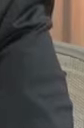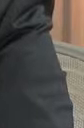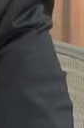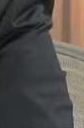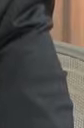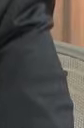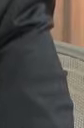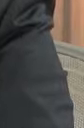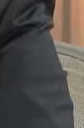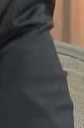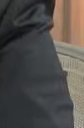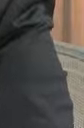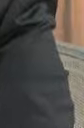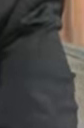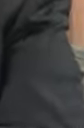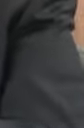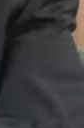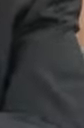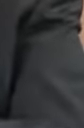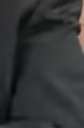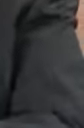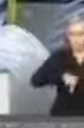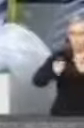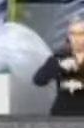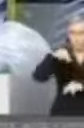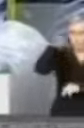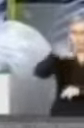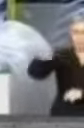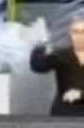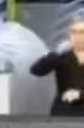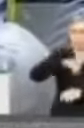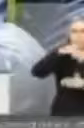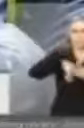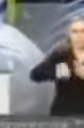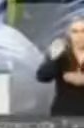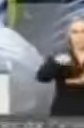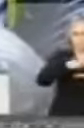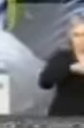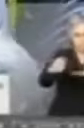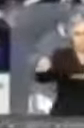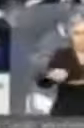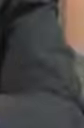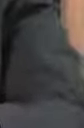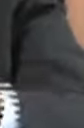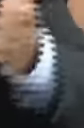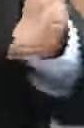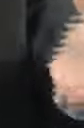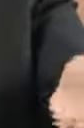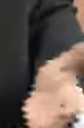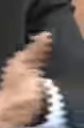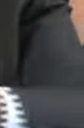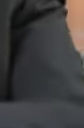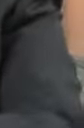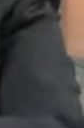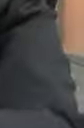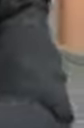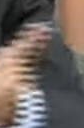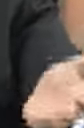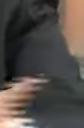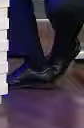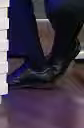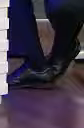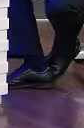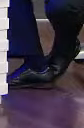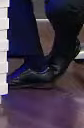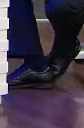muito aguda, causada por um golpe político. Eu voto sim ao impeachment, presidente. E colocou Michel Temer no poder,